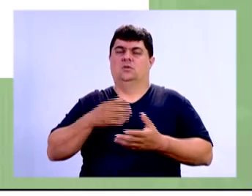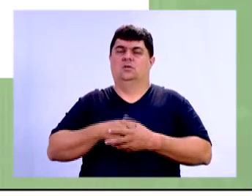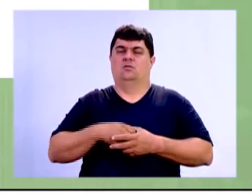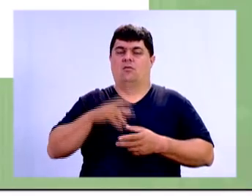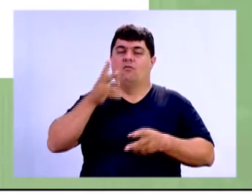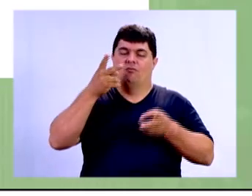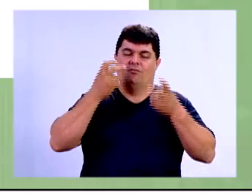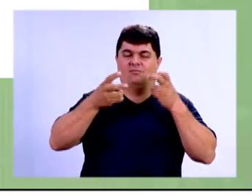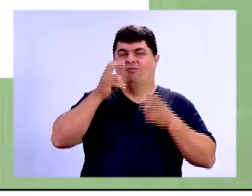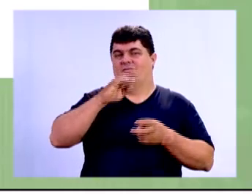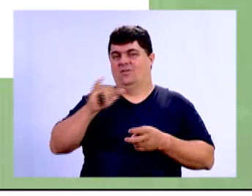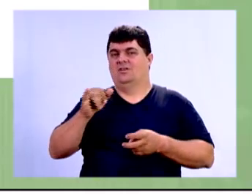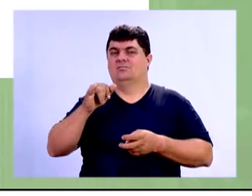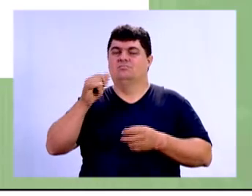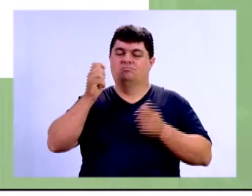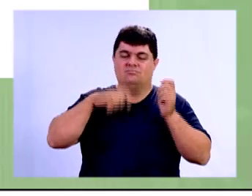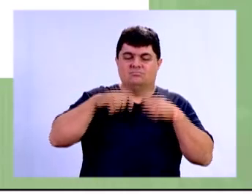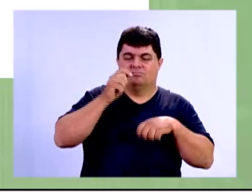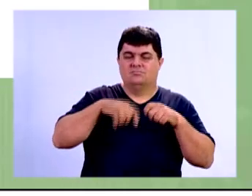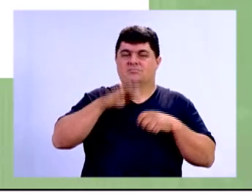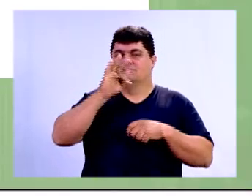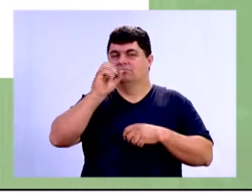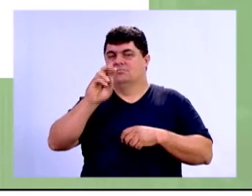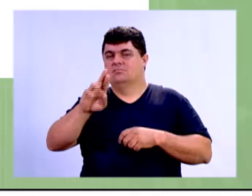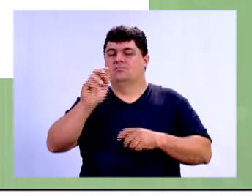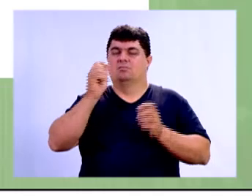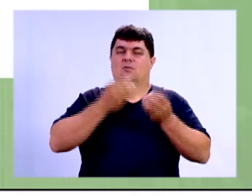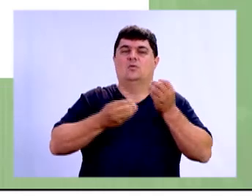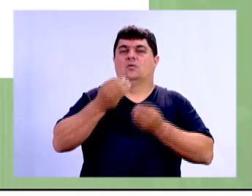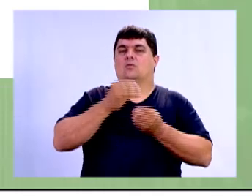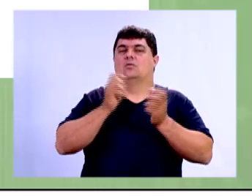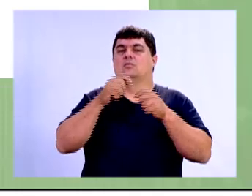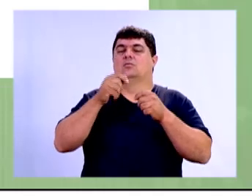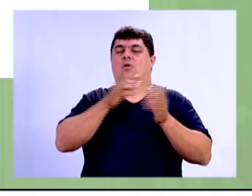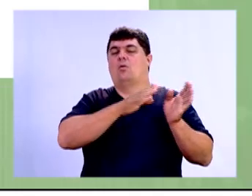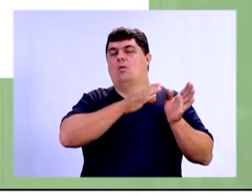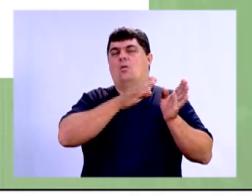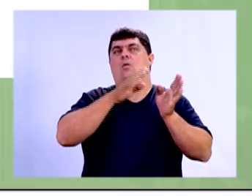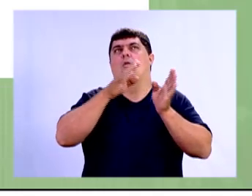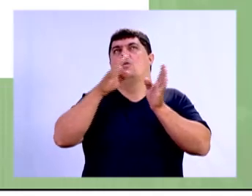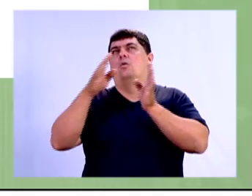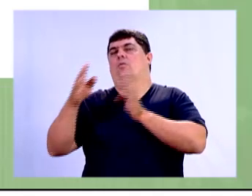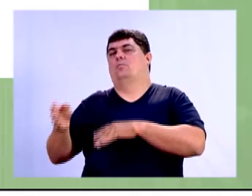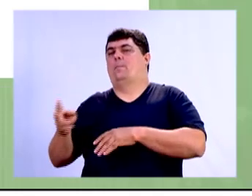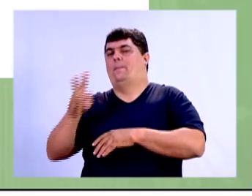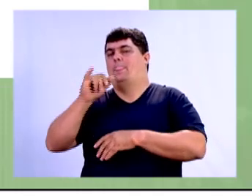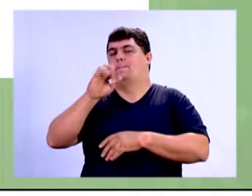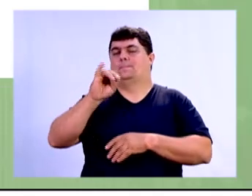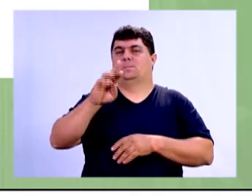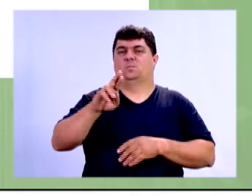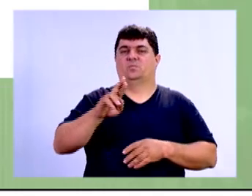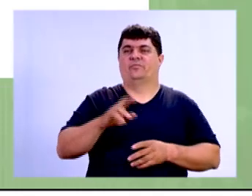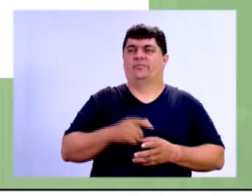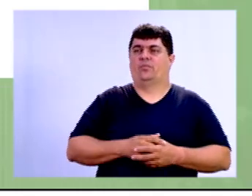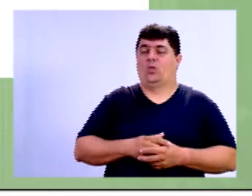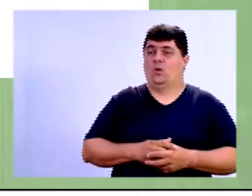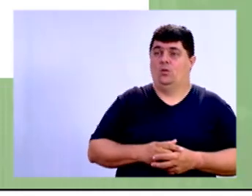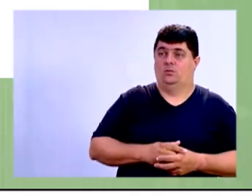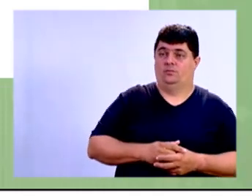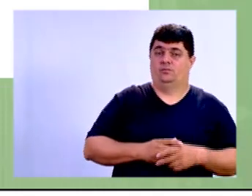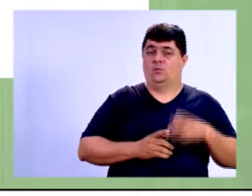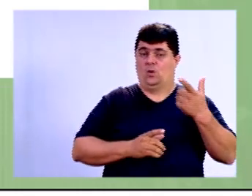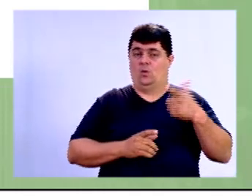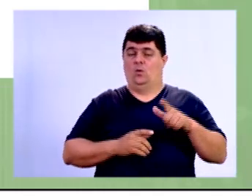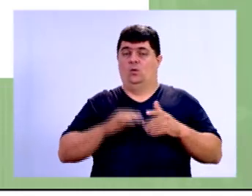mesmo vai verificar como funciona esse for e como é que você vai estar percorrendo esses vetores, né? Outro programa que vocês podem